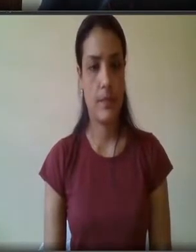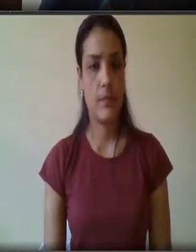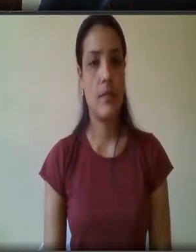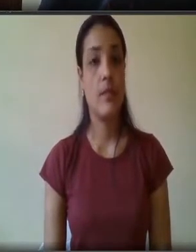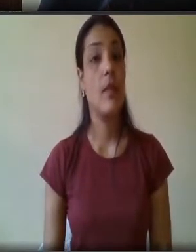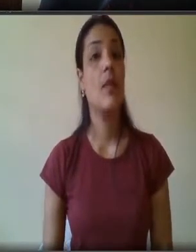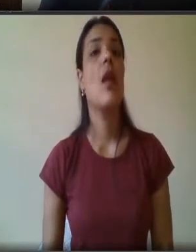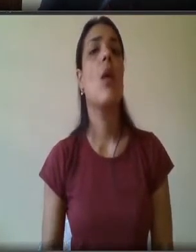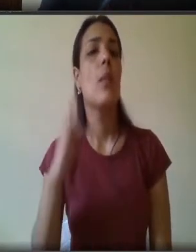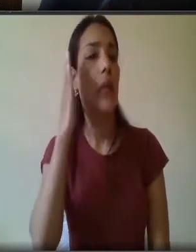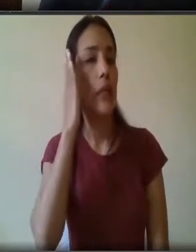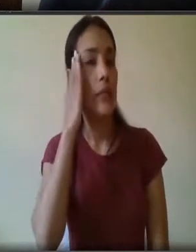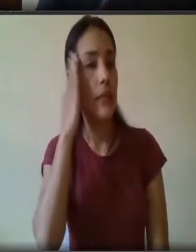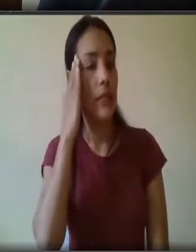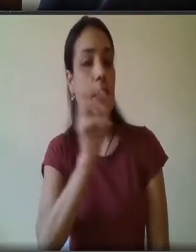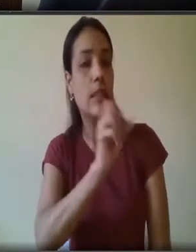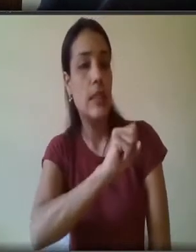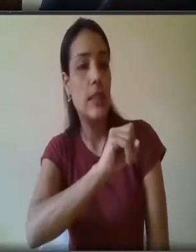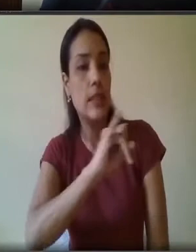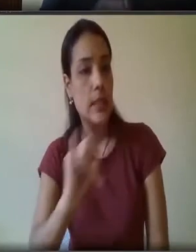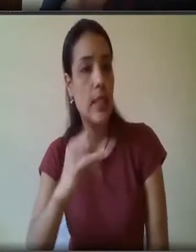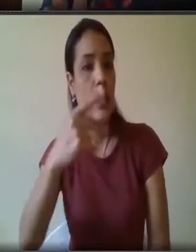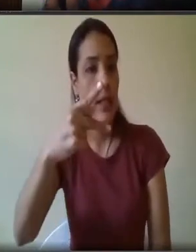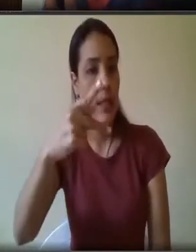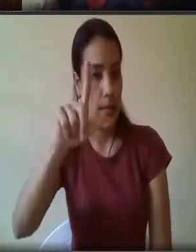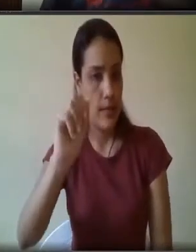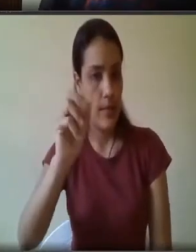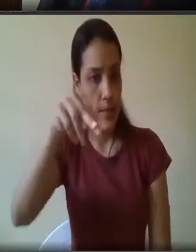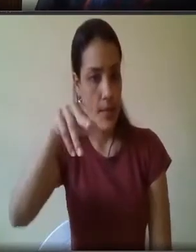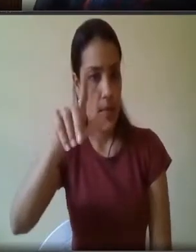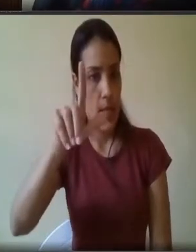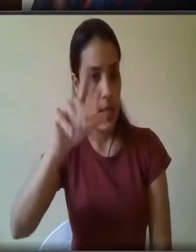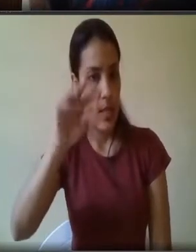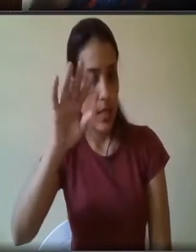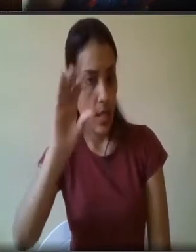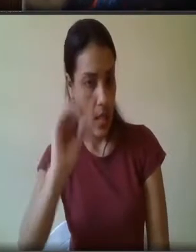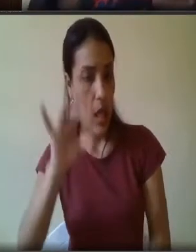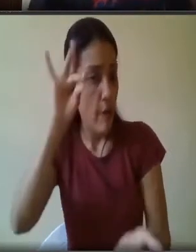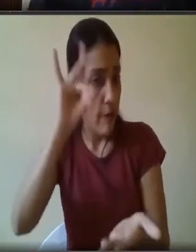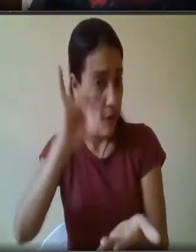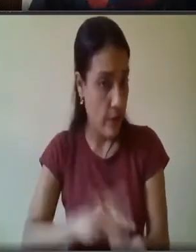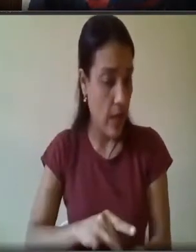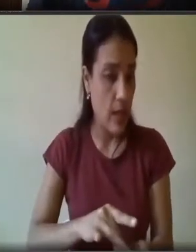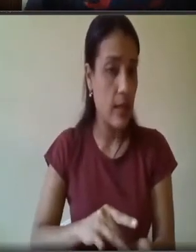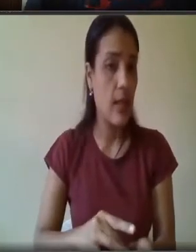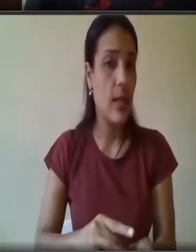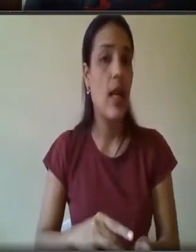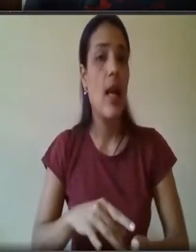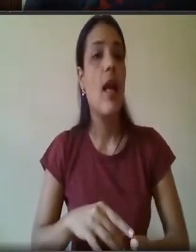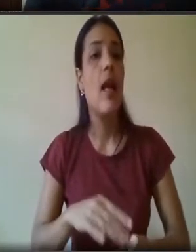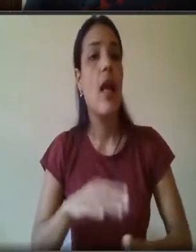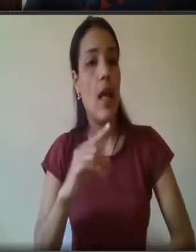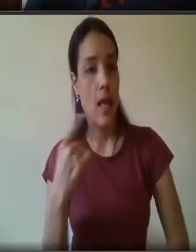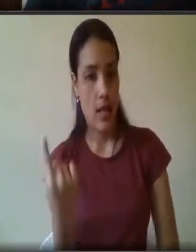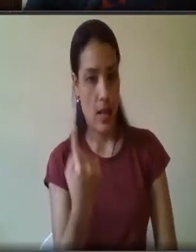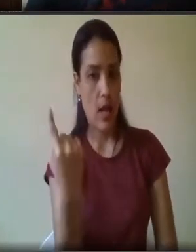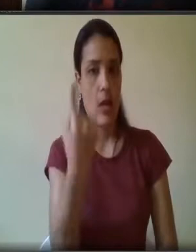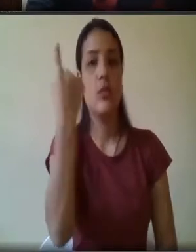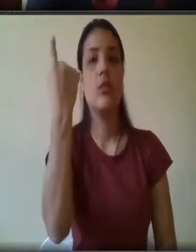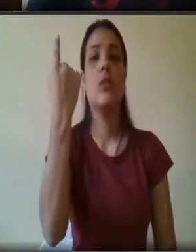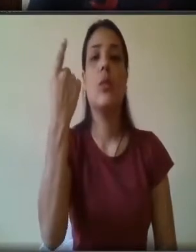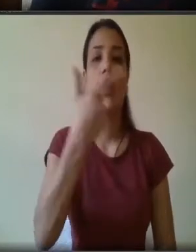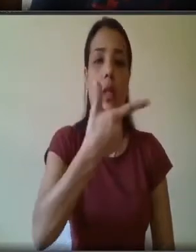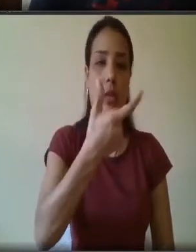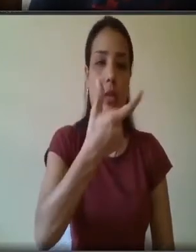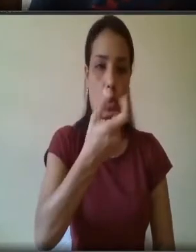dele e pela altimetria. E aí tem um macete aqui. Como ele é mais alto, geralmente no planalto predomina um processo de erosão.